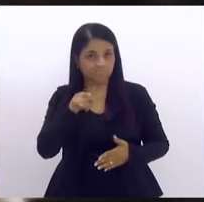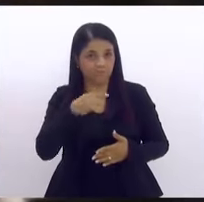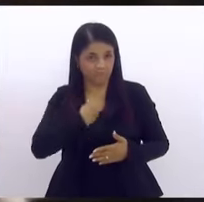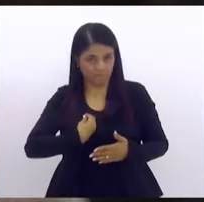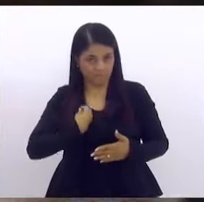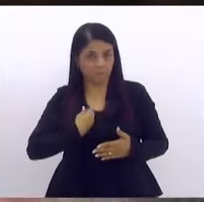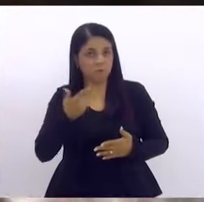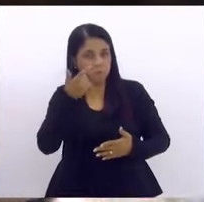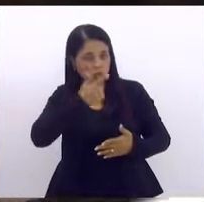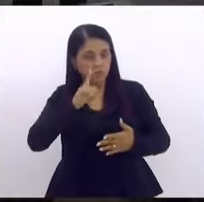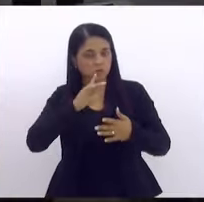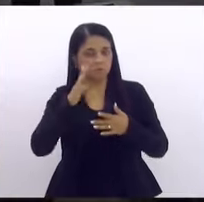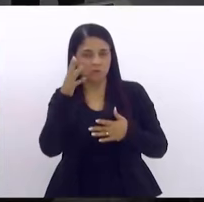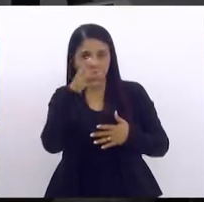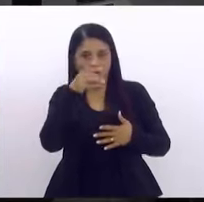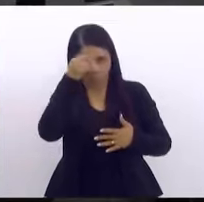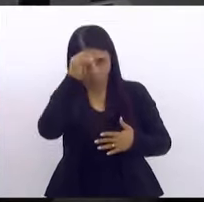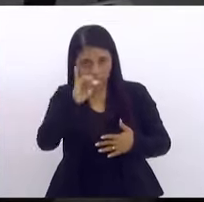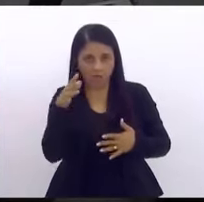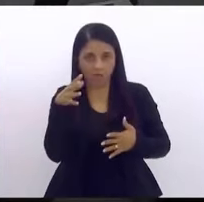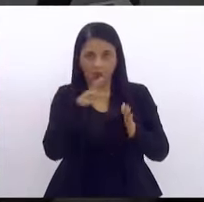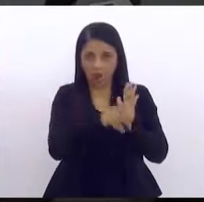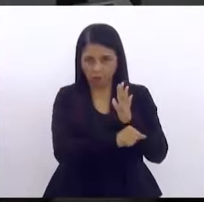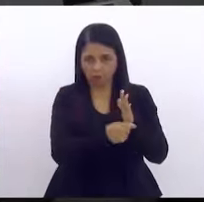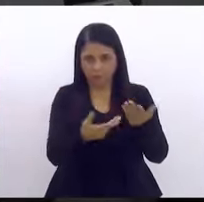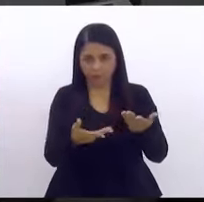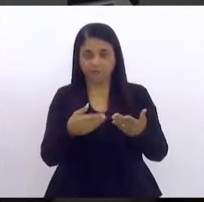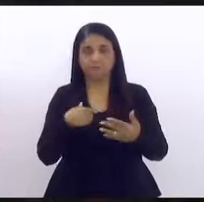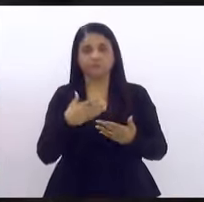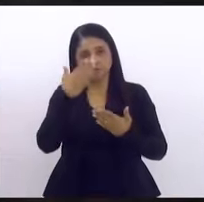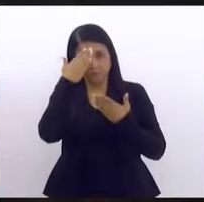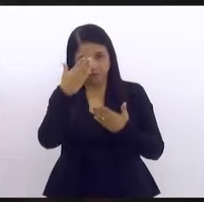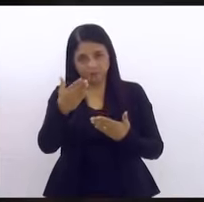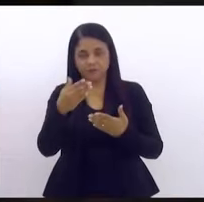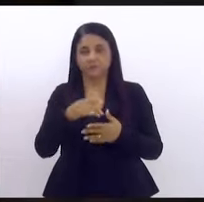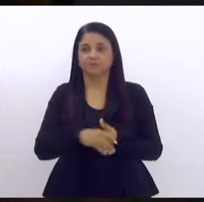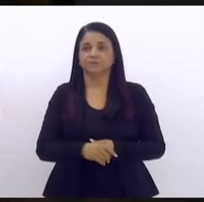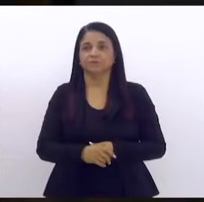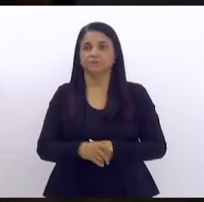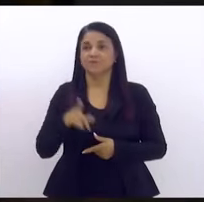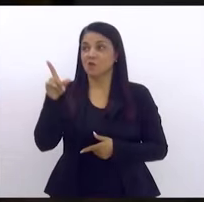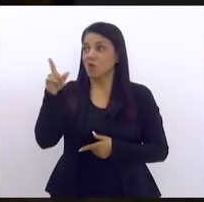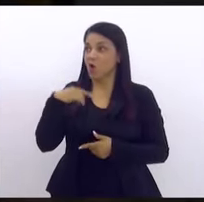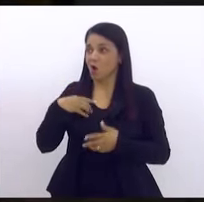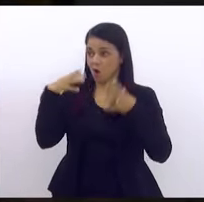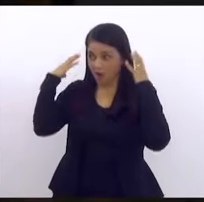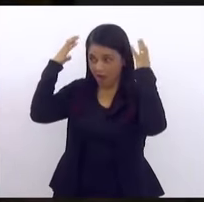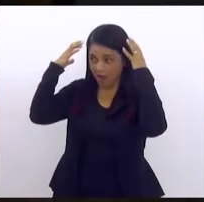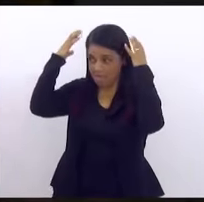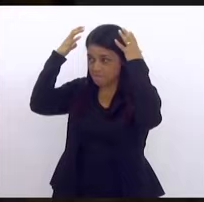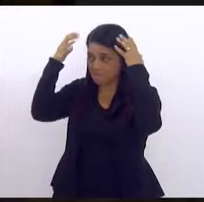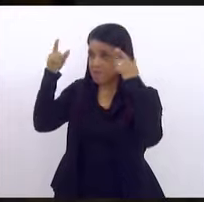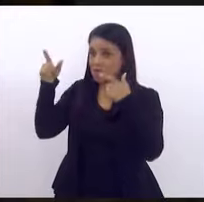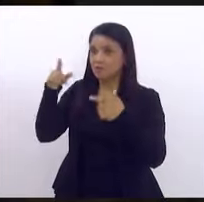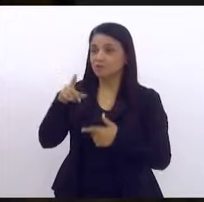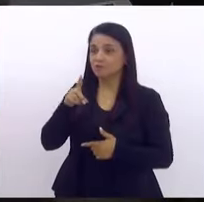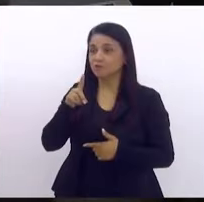a eles. Obrigada. Luiz Paulo, o homem está pronto para o verão. Olha o cabelo, Dioniso. Tá que